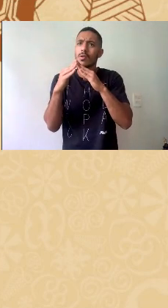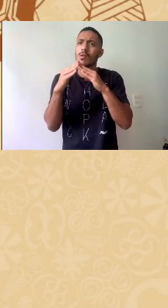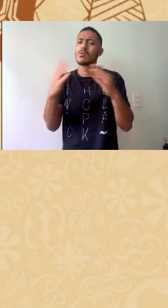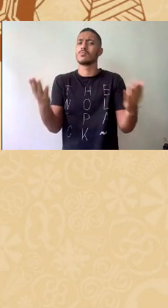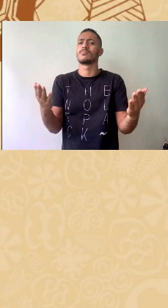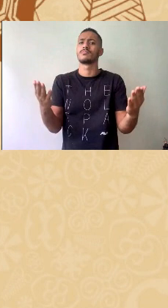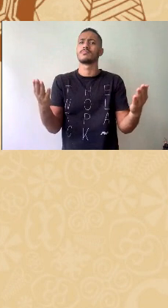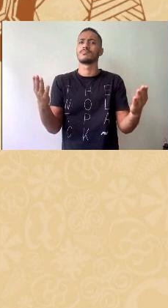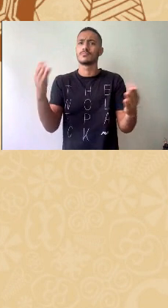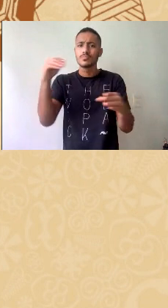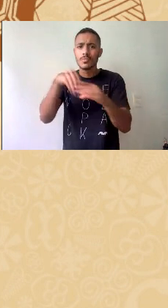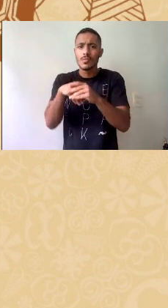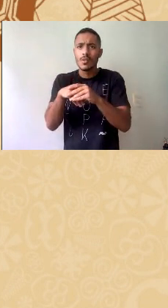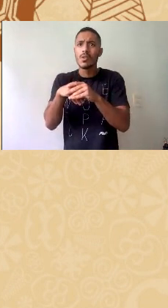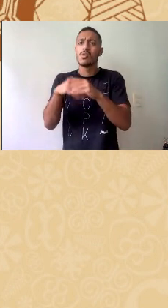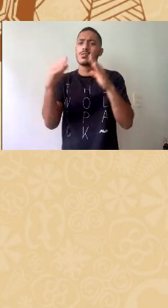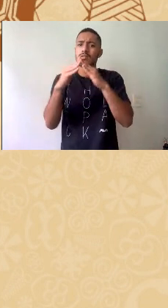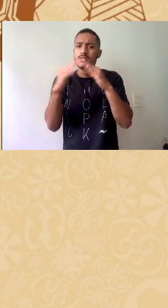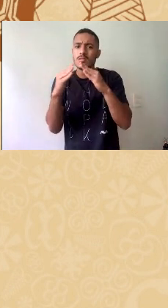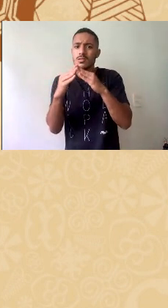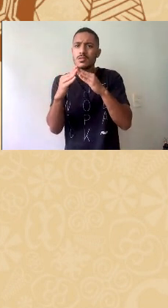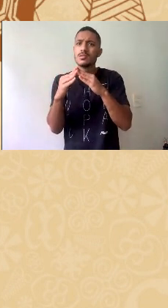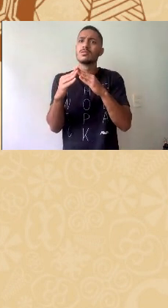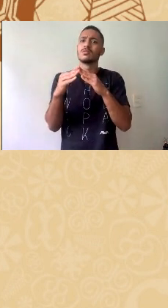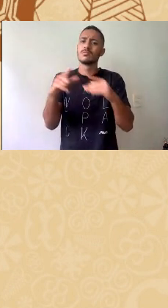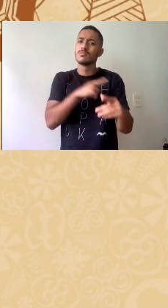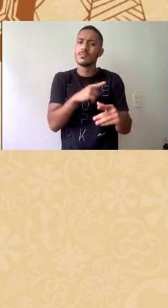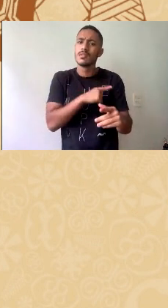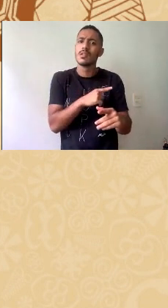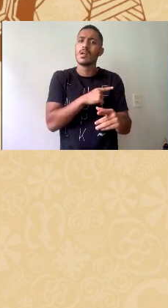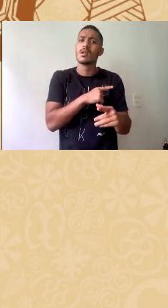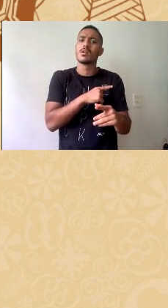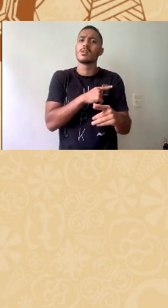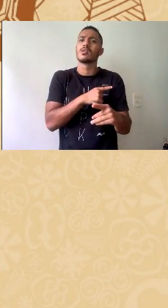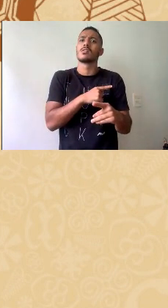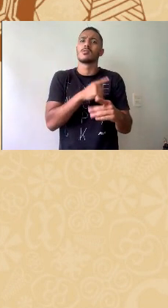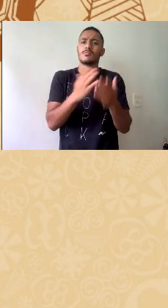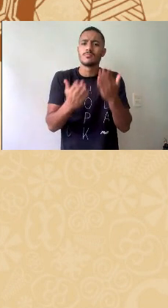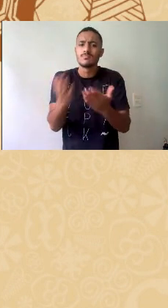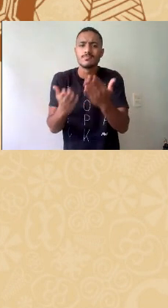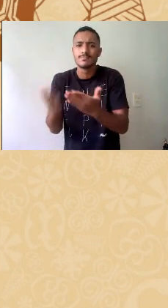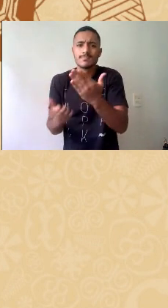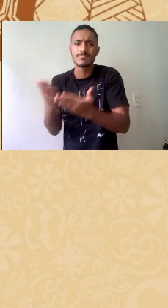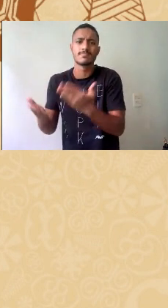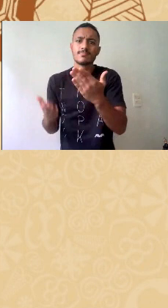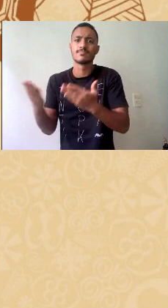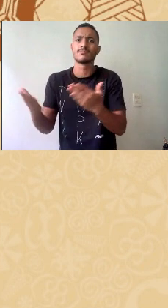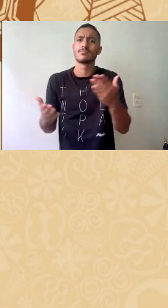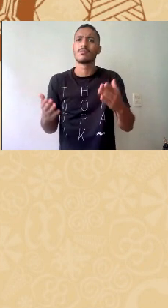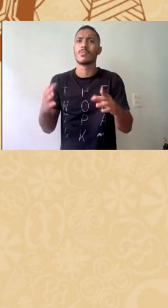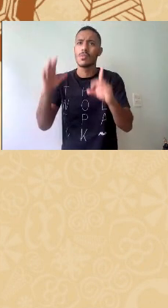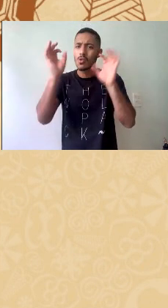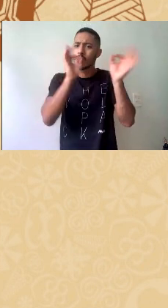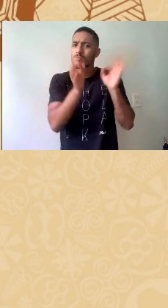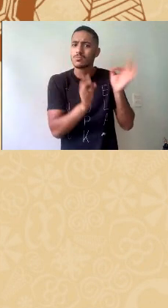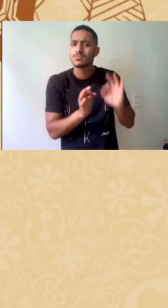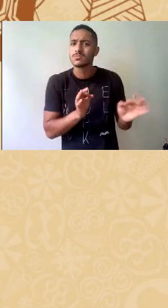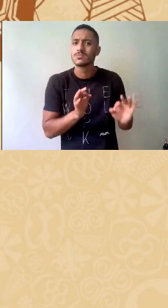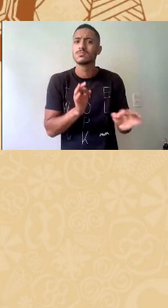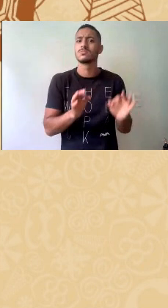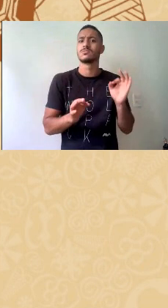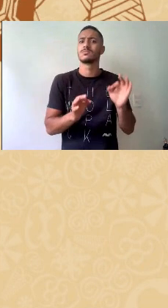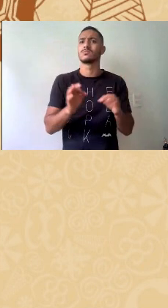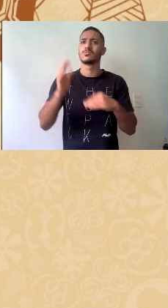relações raciais, os grupos de trabalho, têm sido suficientes para modificar a forma de ordenamento normativo das posições hierárquicas no sistema